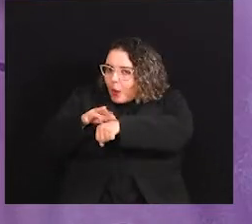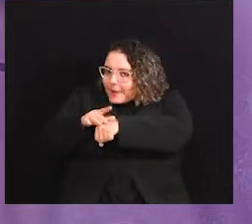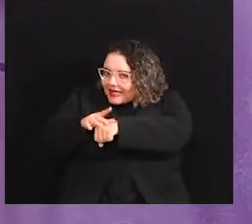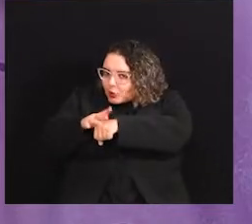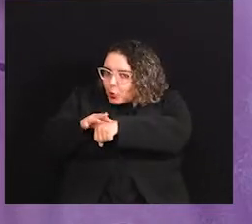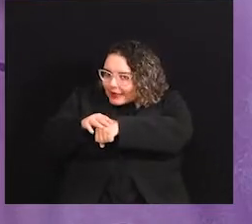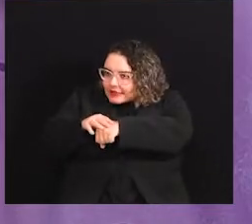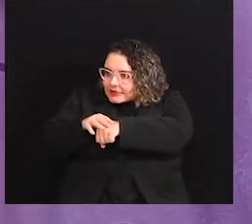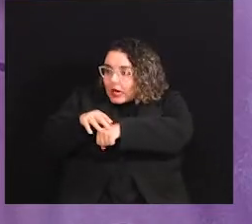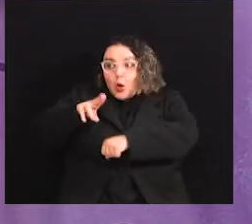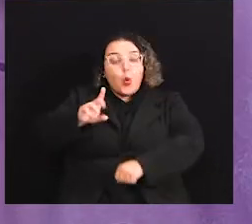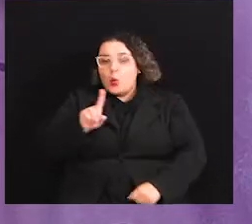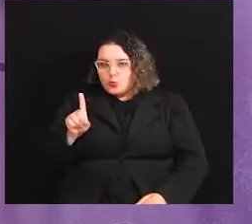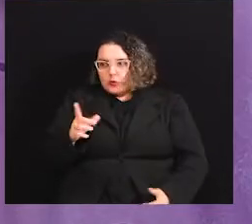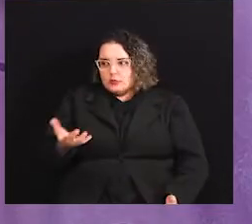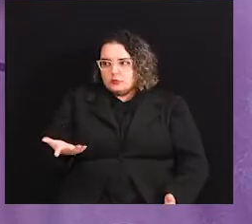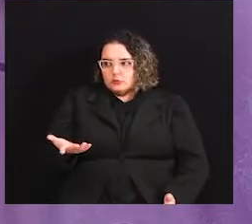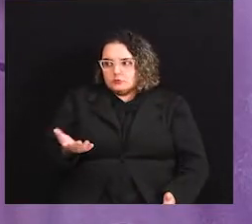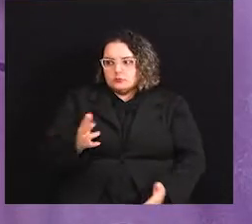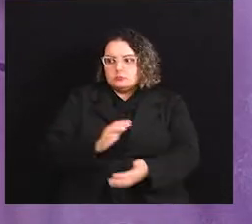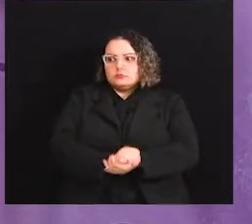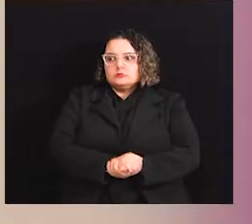doença intolerância à lactose ou não?